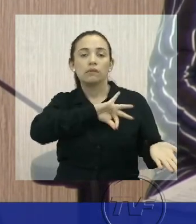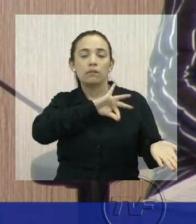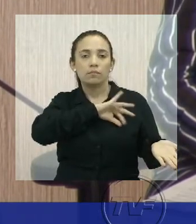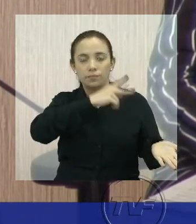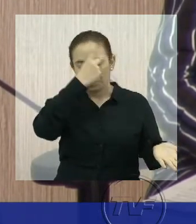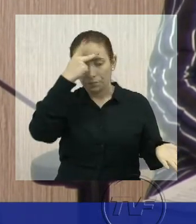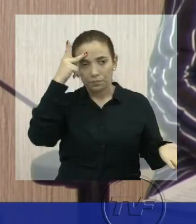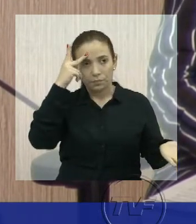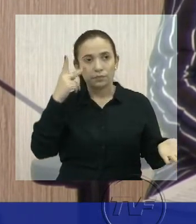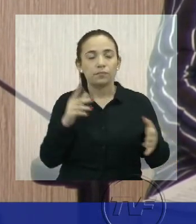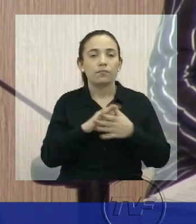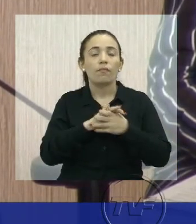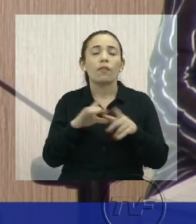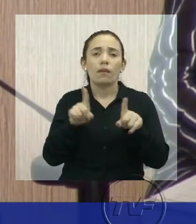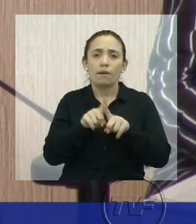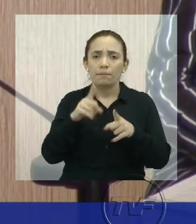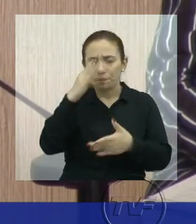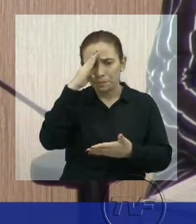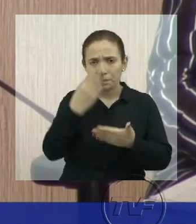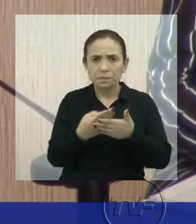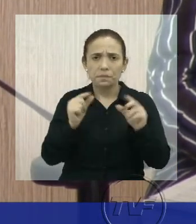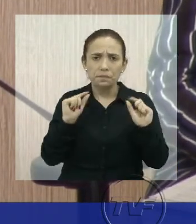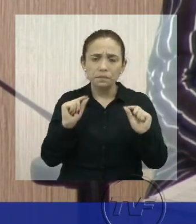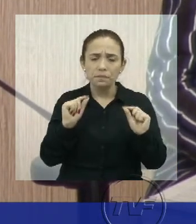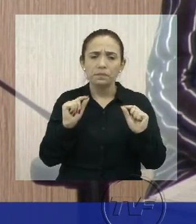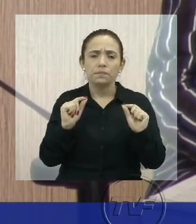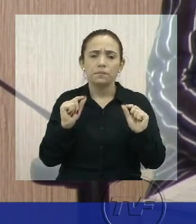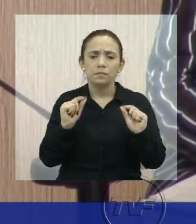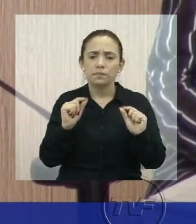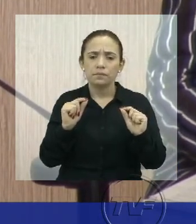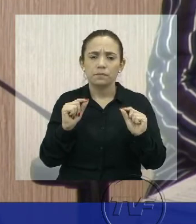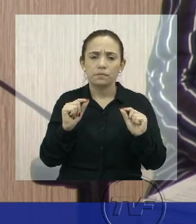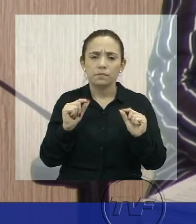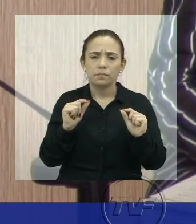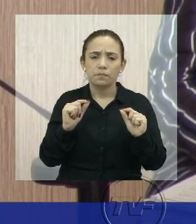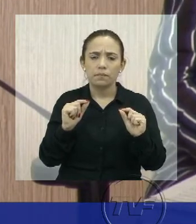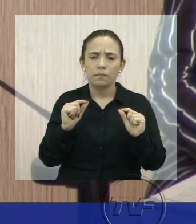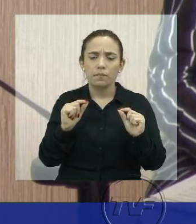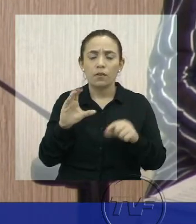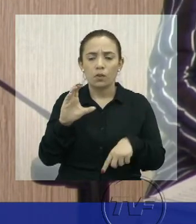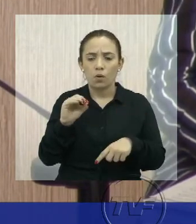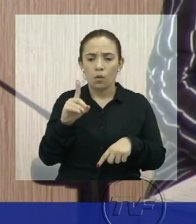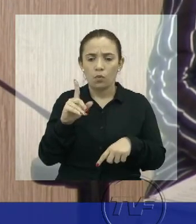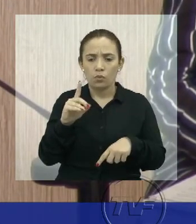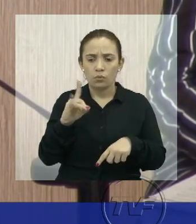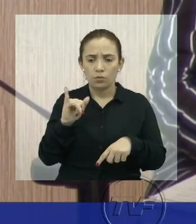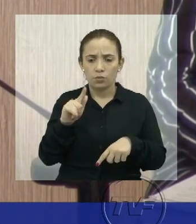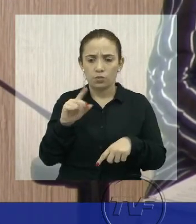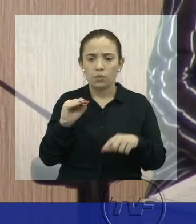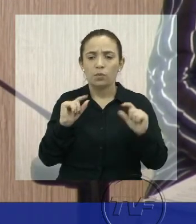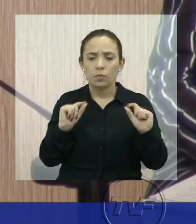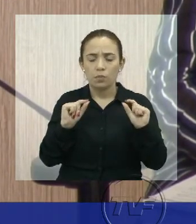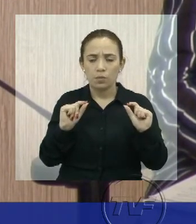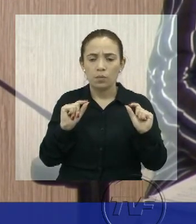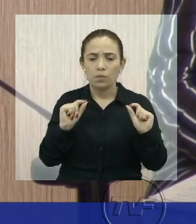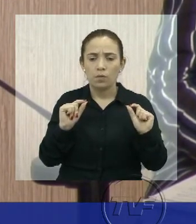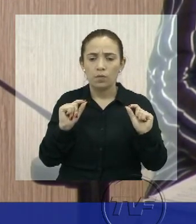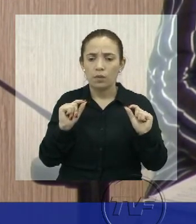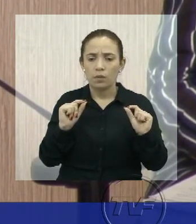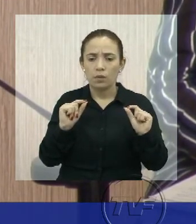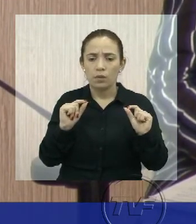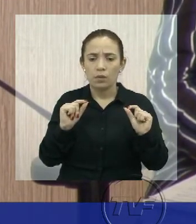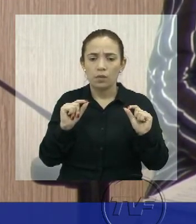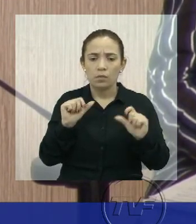Ainda assim, a gente acredita que é muito válido a gente definir no Código em que situações é cabível o prazo